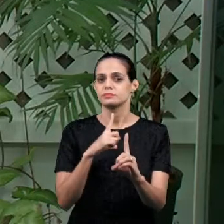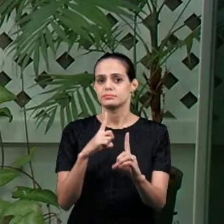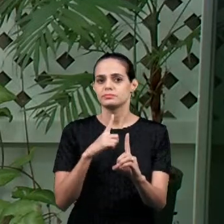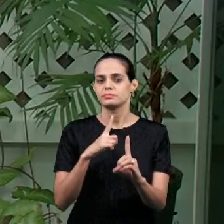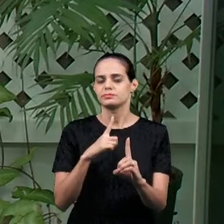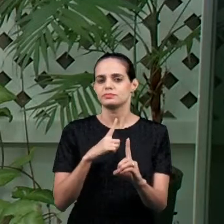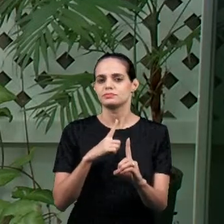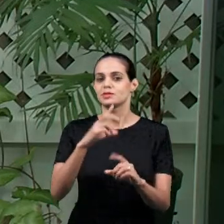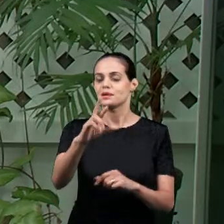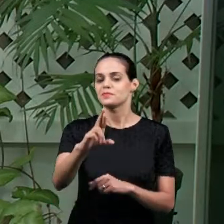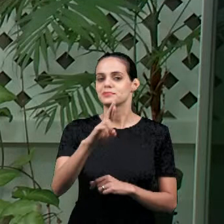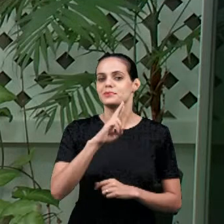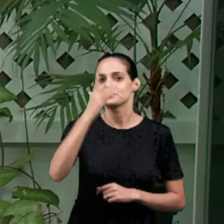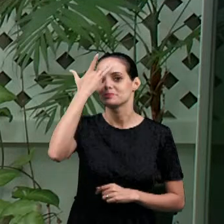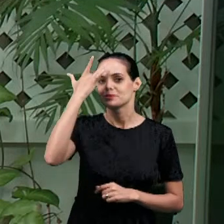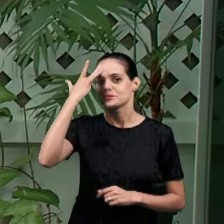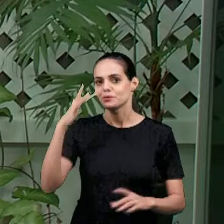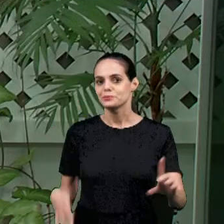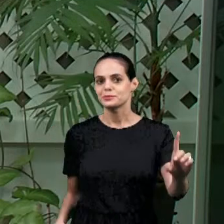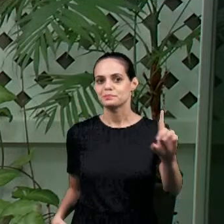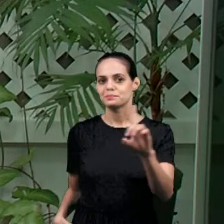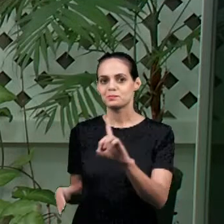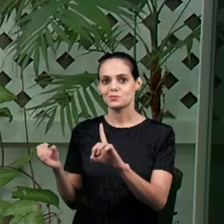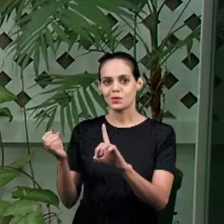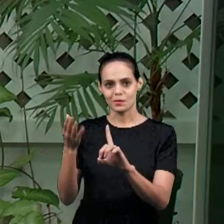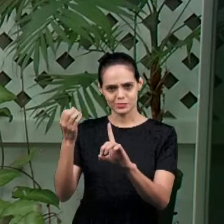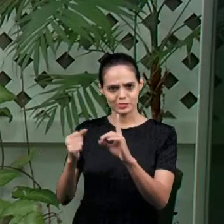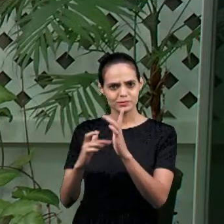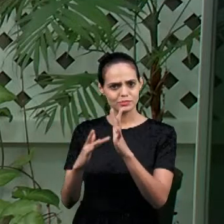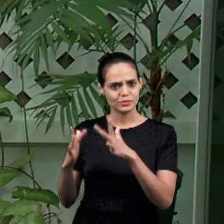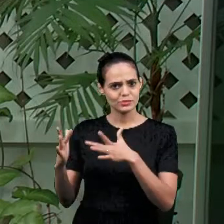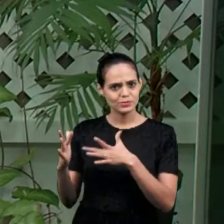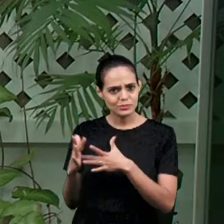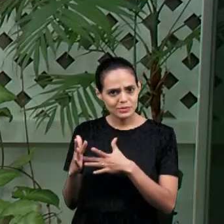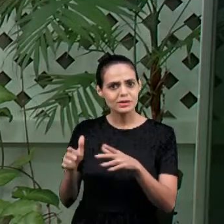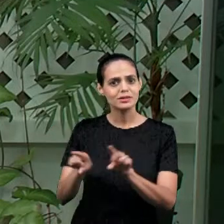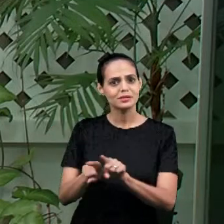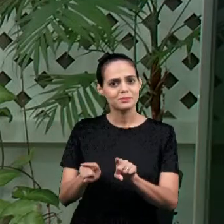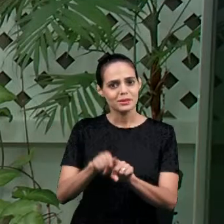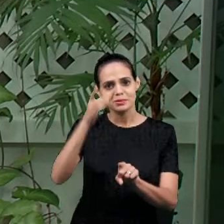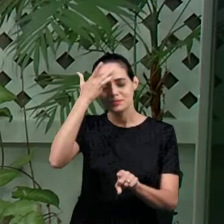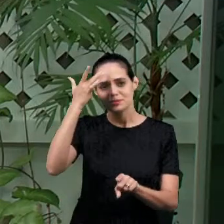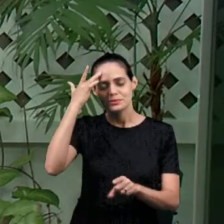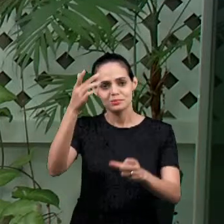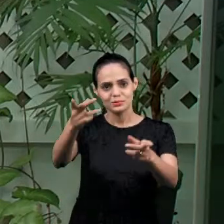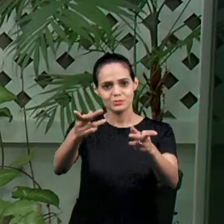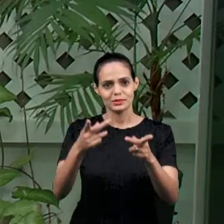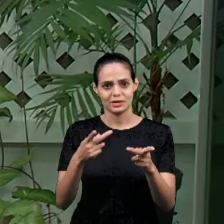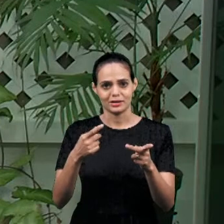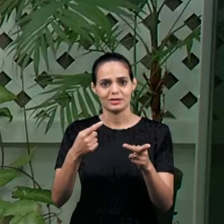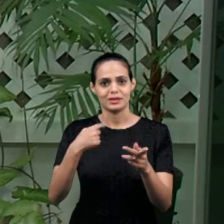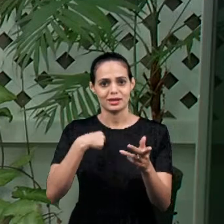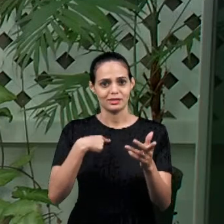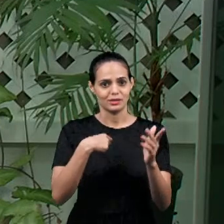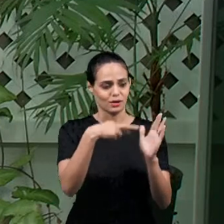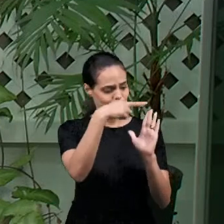parte dos novos convertidos e de pessoas que estão sendo convidadas. Eu estou aqui com a relação de